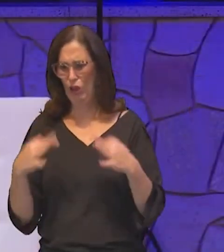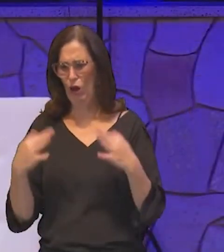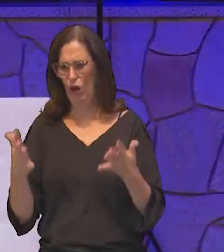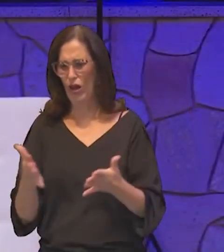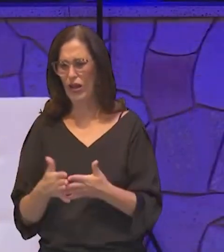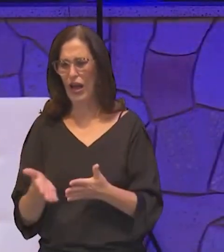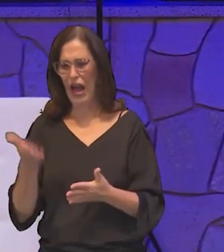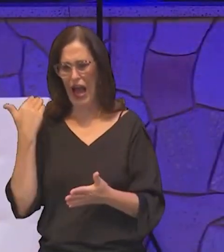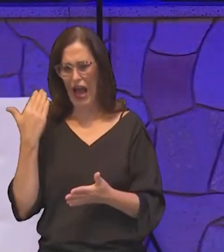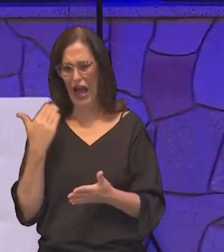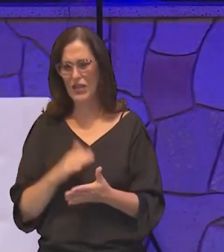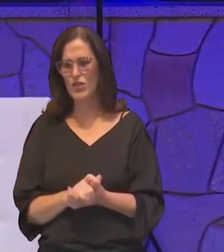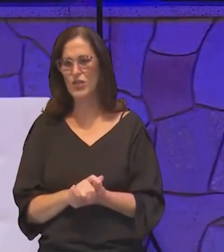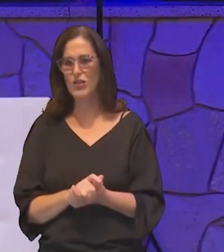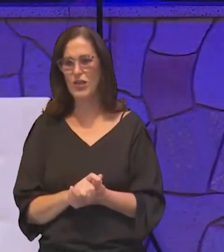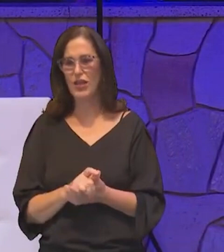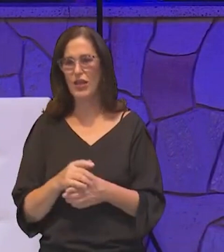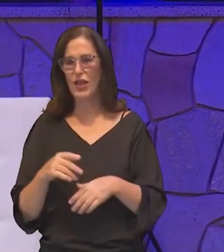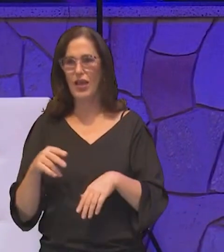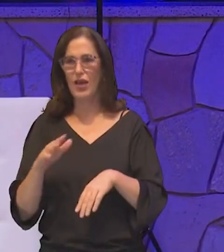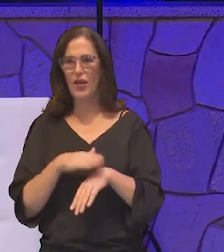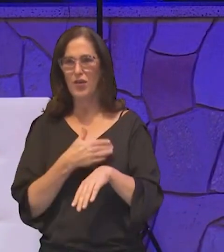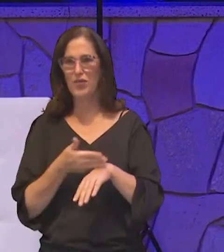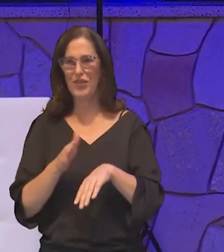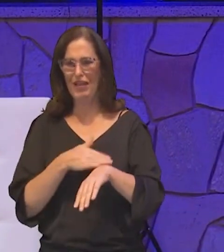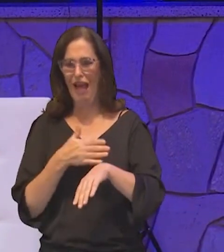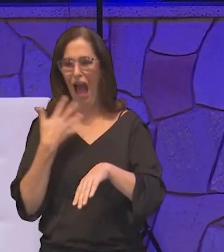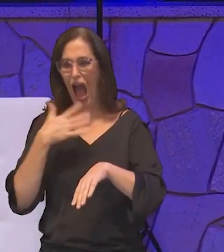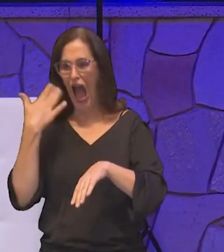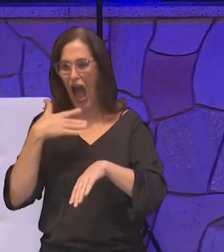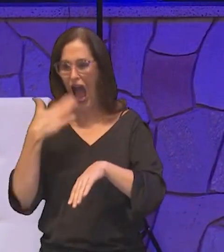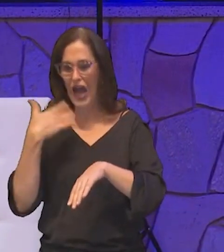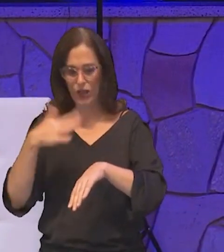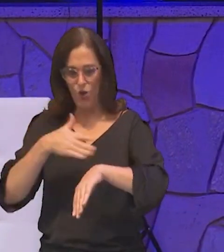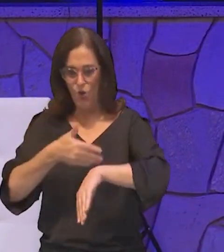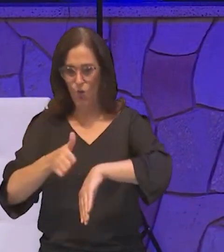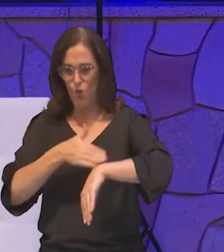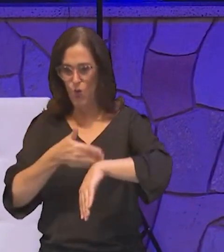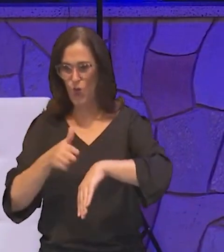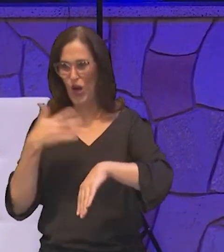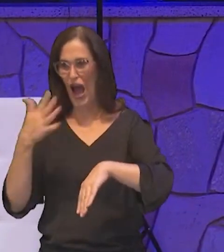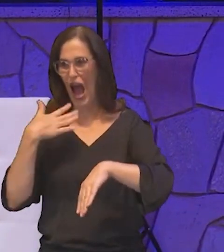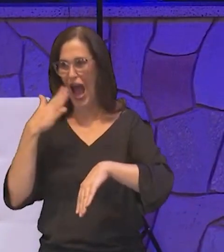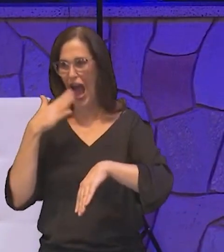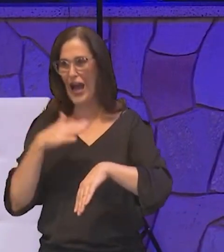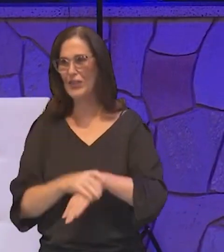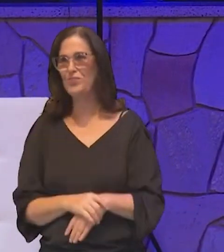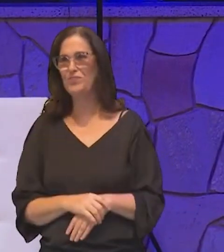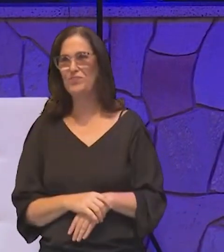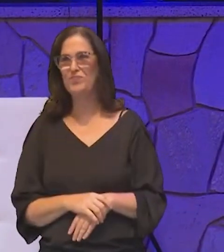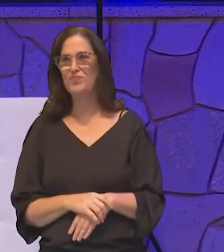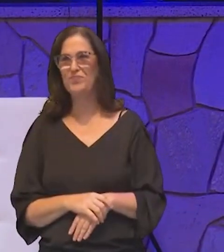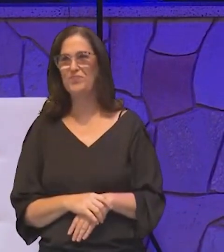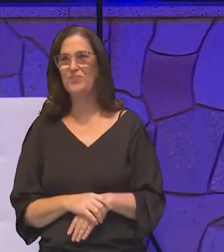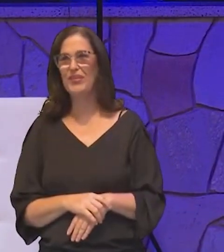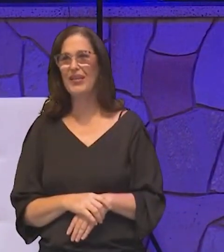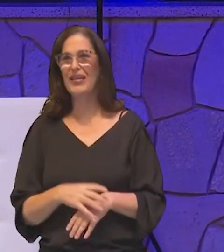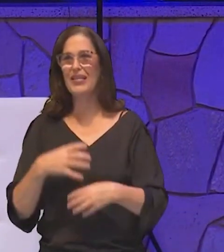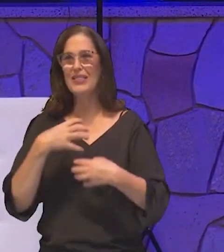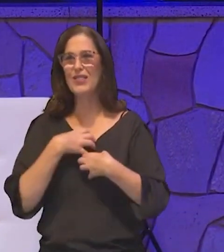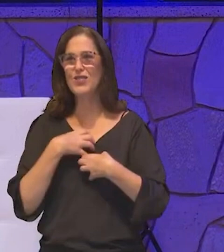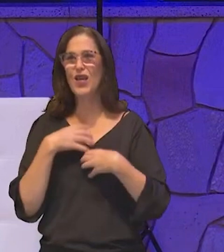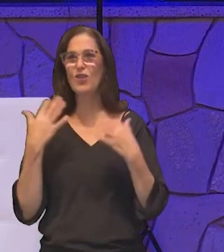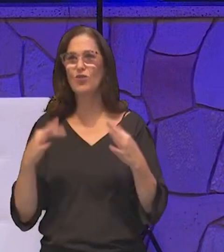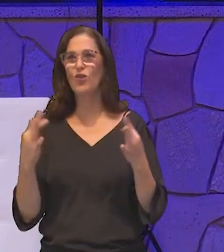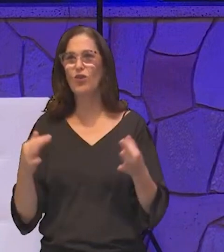antigamente era um pouquinho pior, porque se passava aquele produto chamado mertiolate, né, que ardia pra caramba, e a gente sentia dor assim